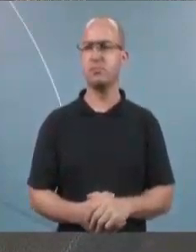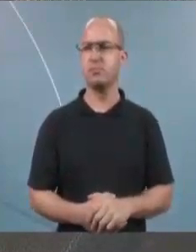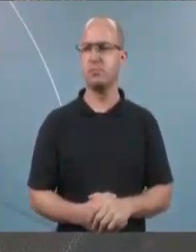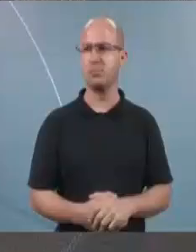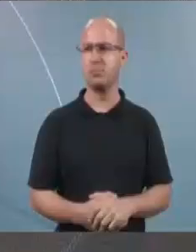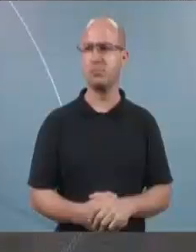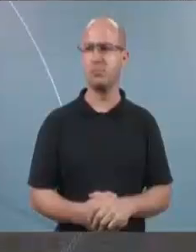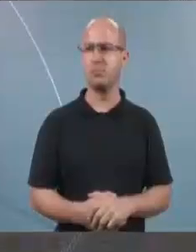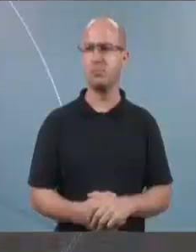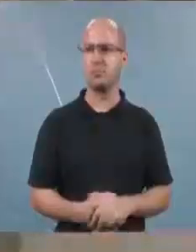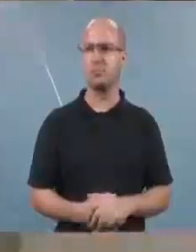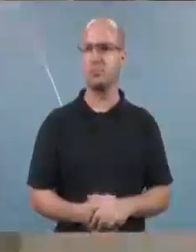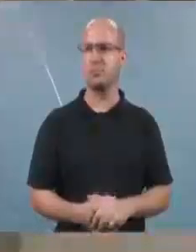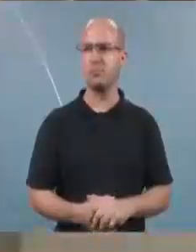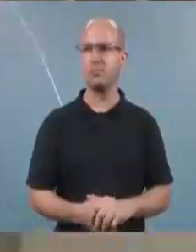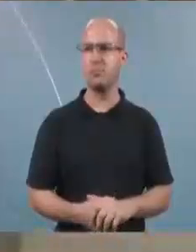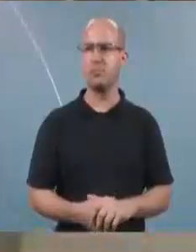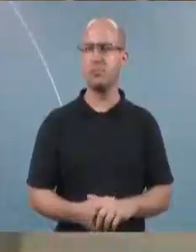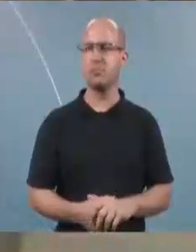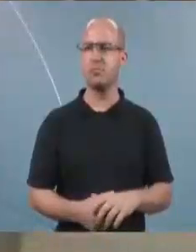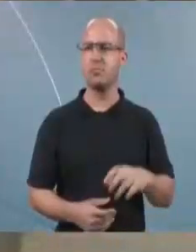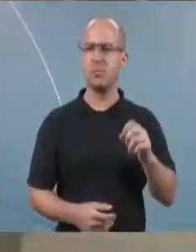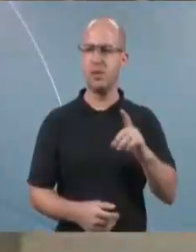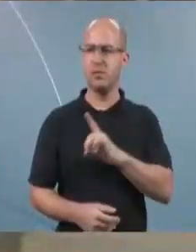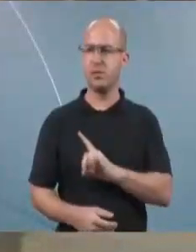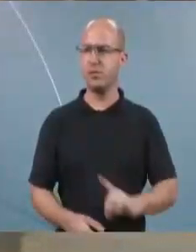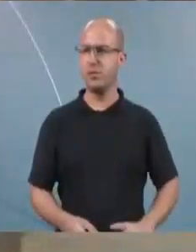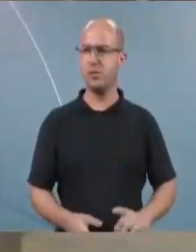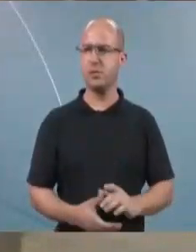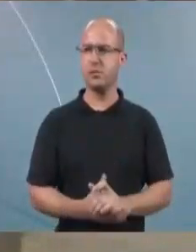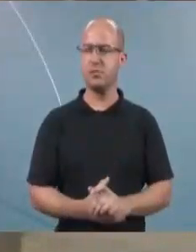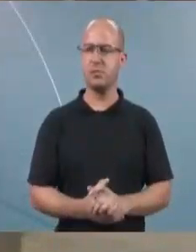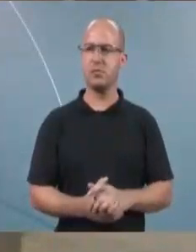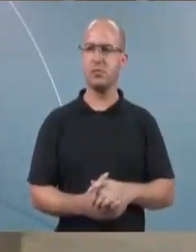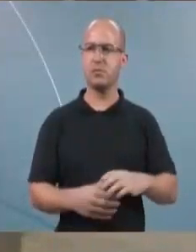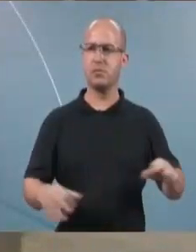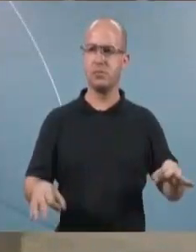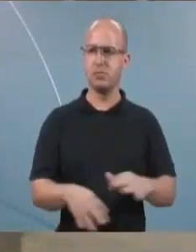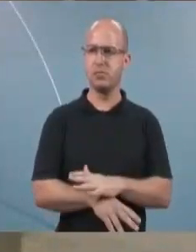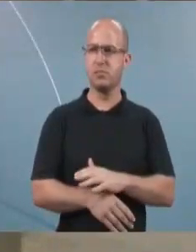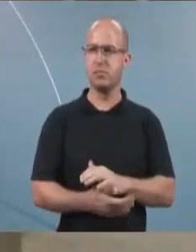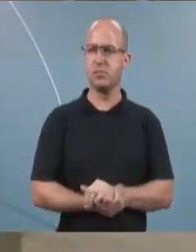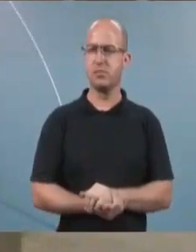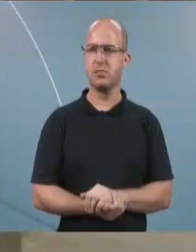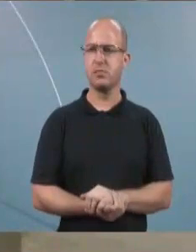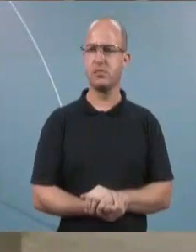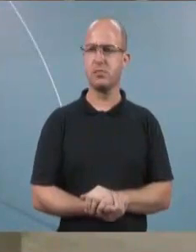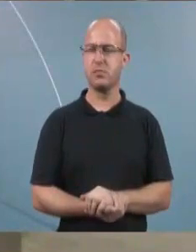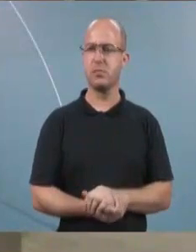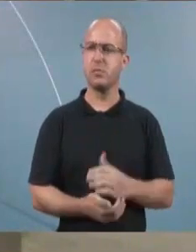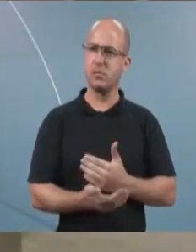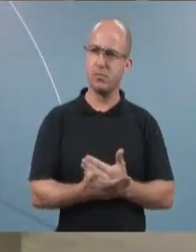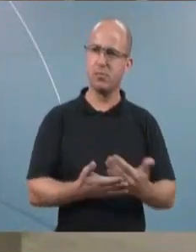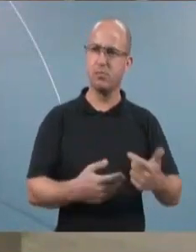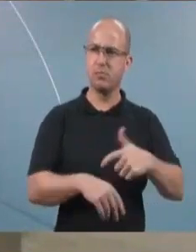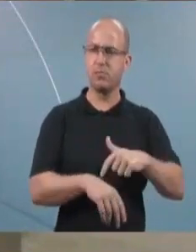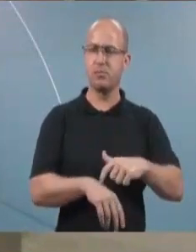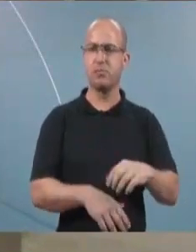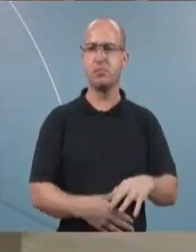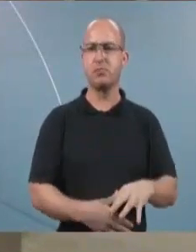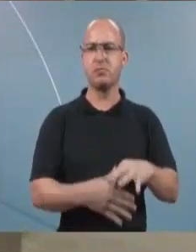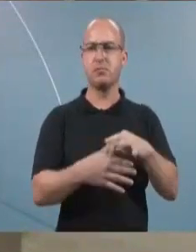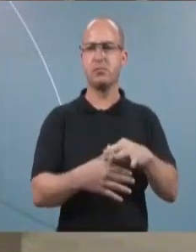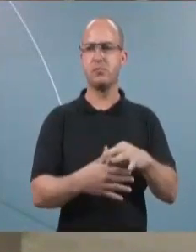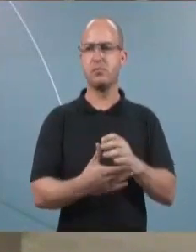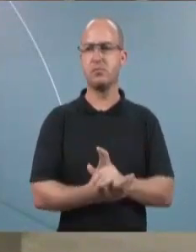requerimentos Obrigado Deputado luí Eduardo está encerrado os horários das proposições passamos os horários destinado